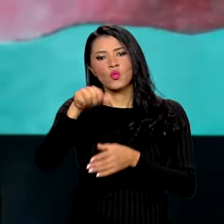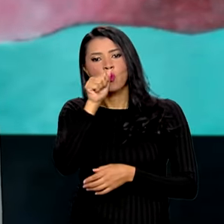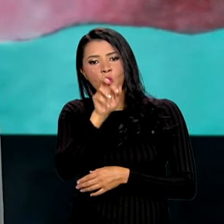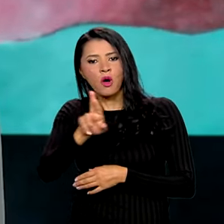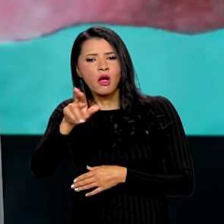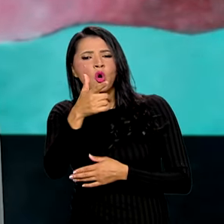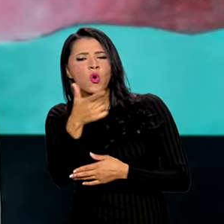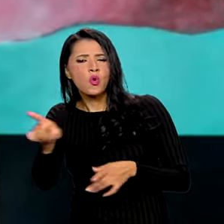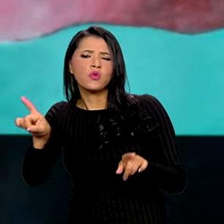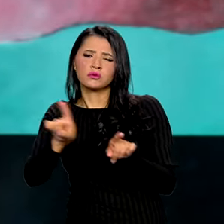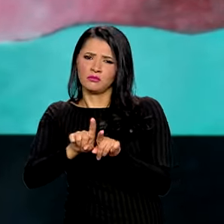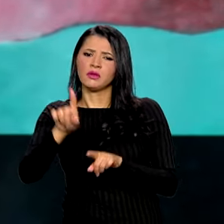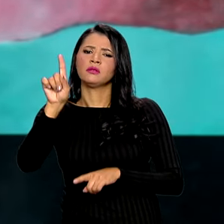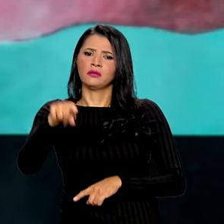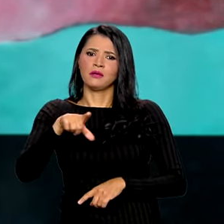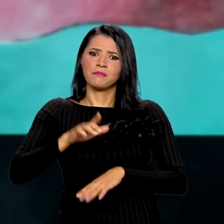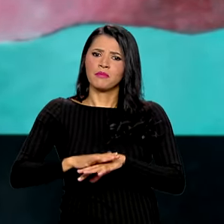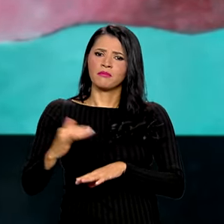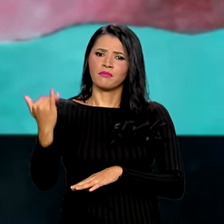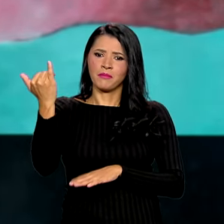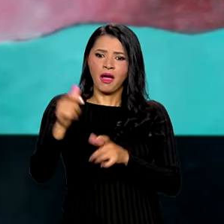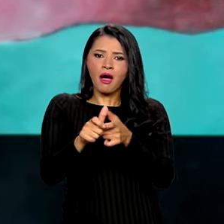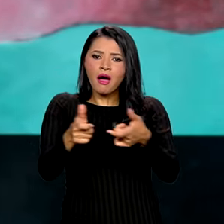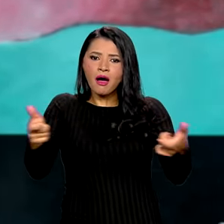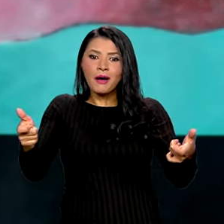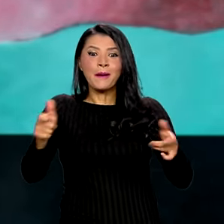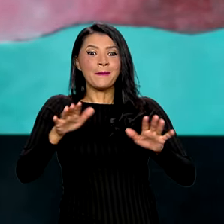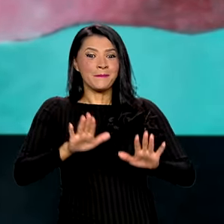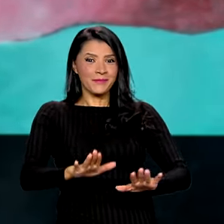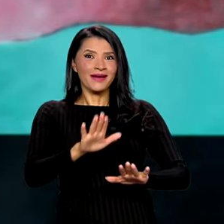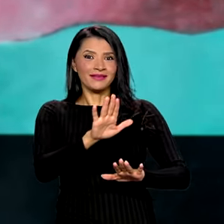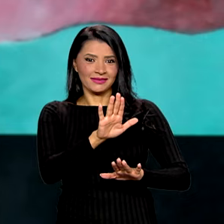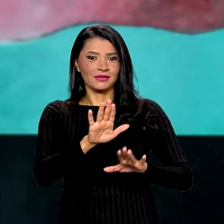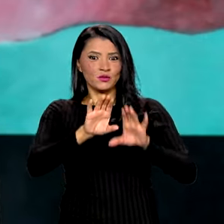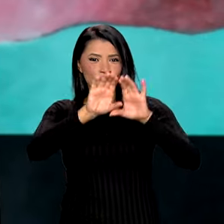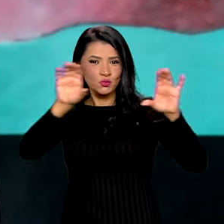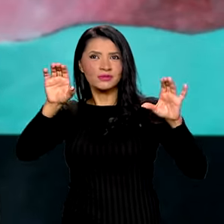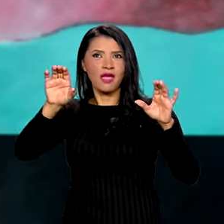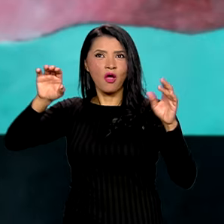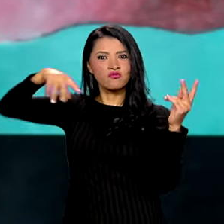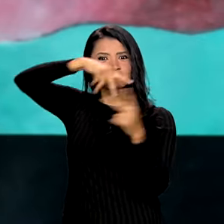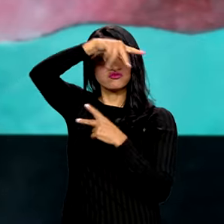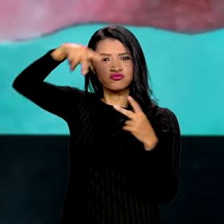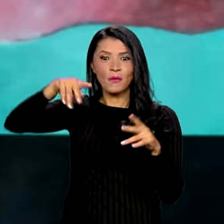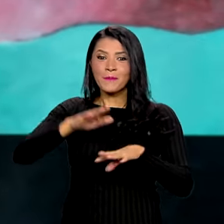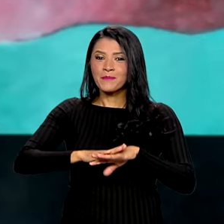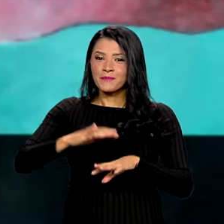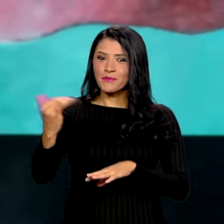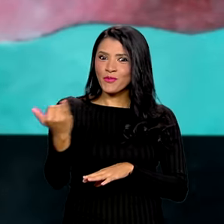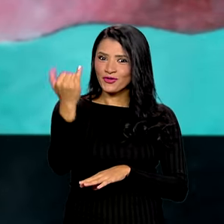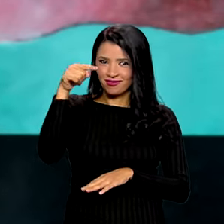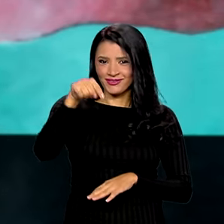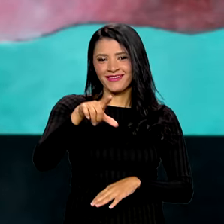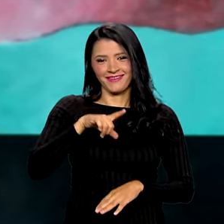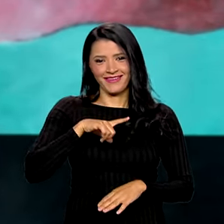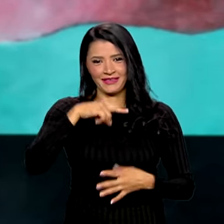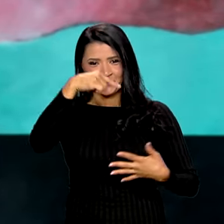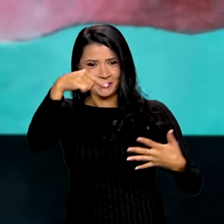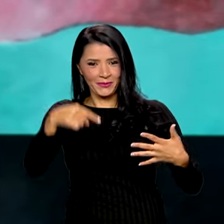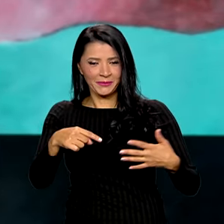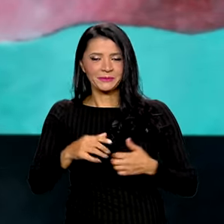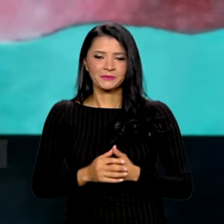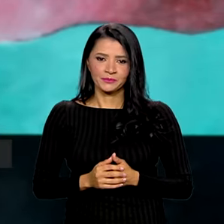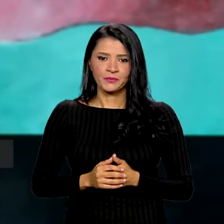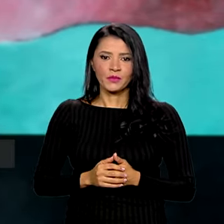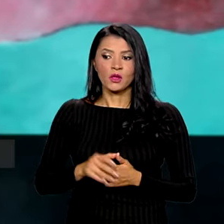mais abrangentes, mas na área espacial, as mais relevantes são essas. O que o